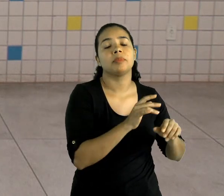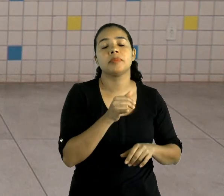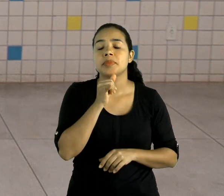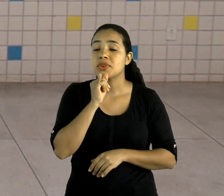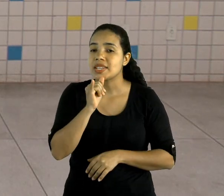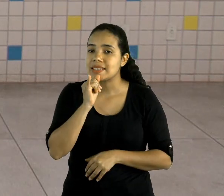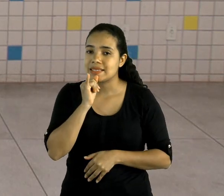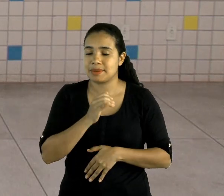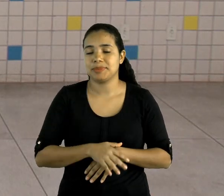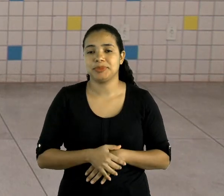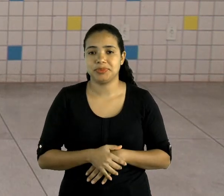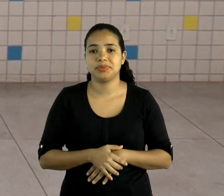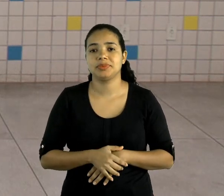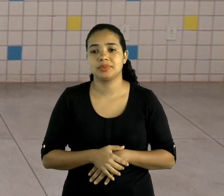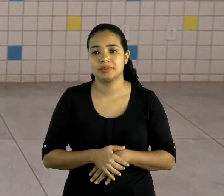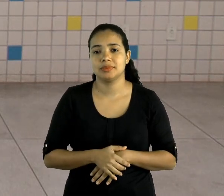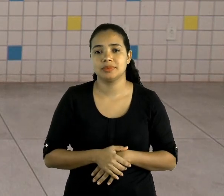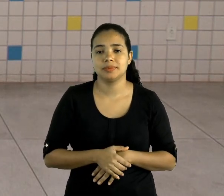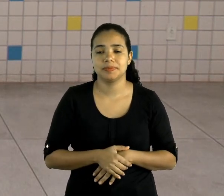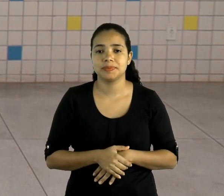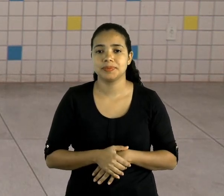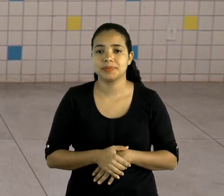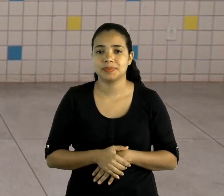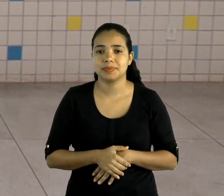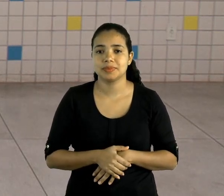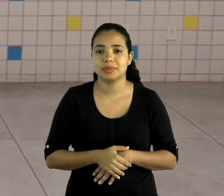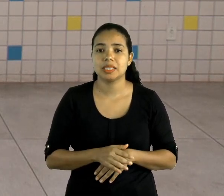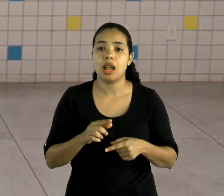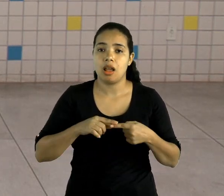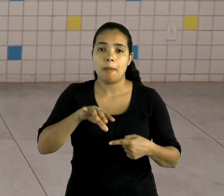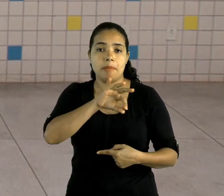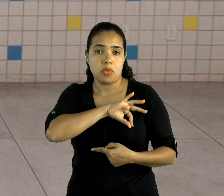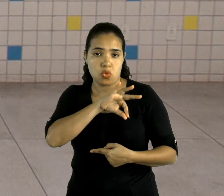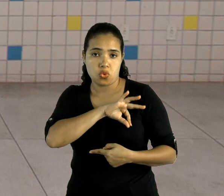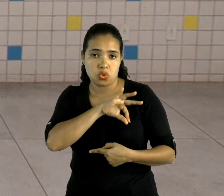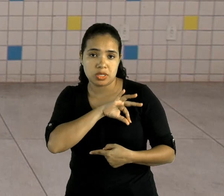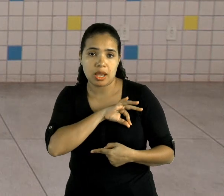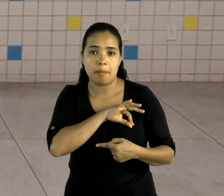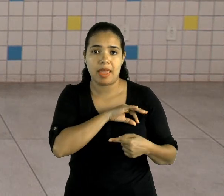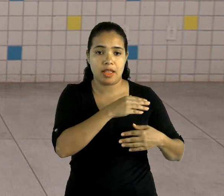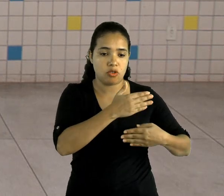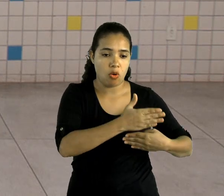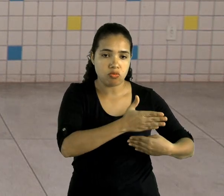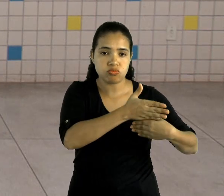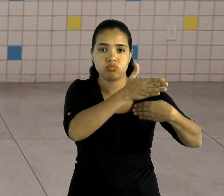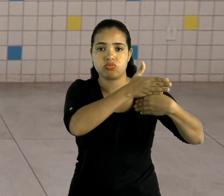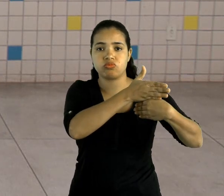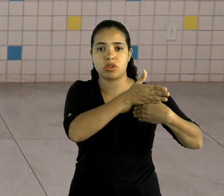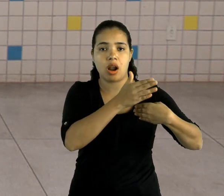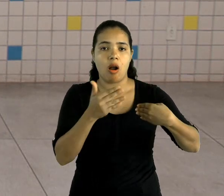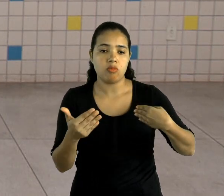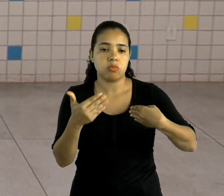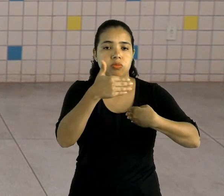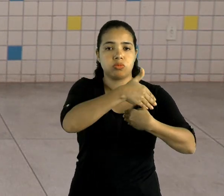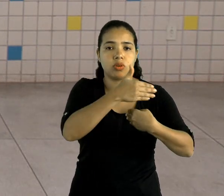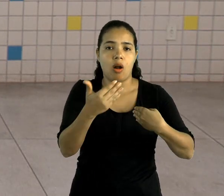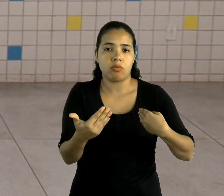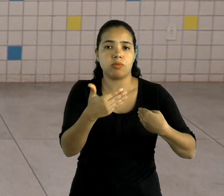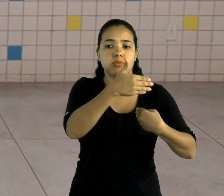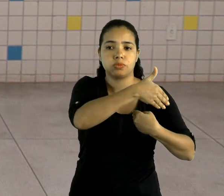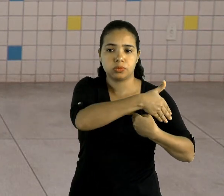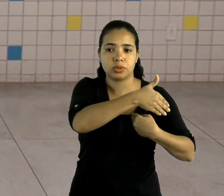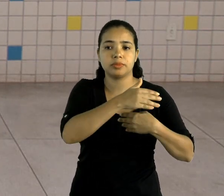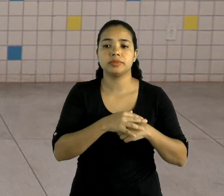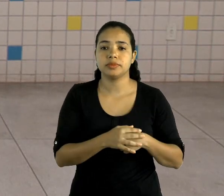exemplo, ele reforçou o policiamento nas fronteiras, ele reforçou também o cumprimento